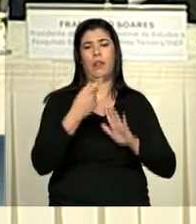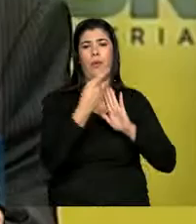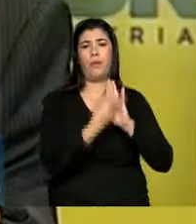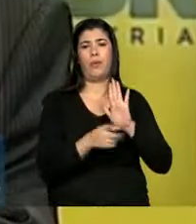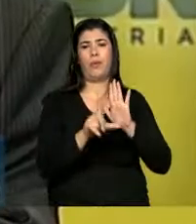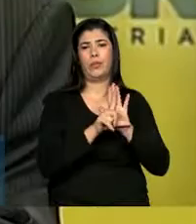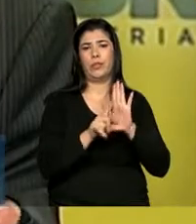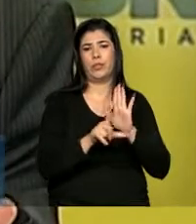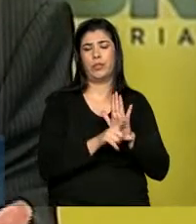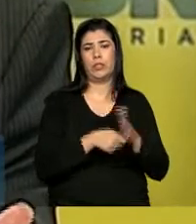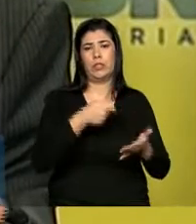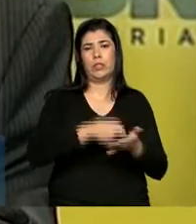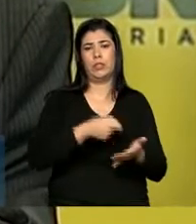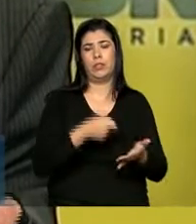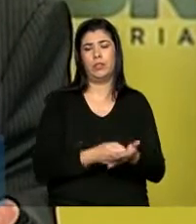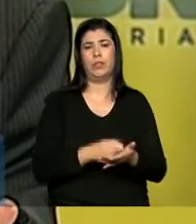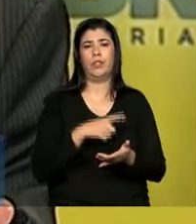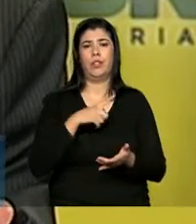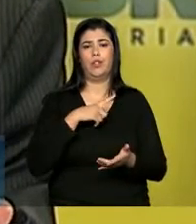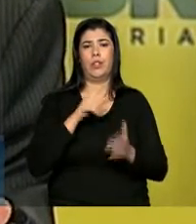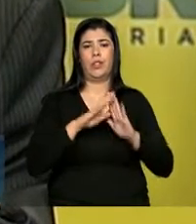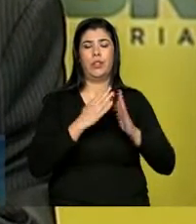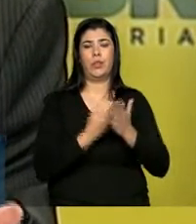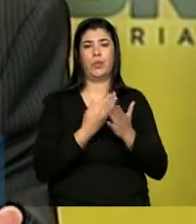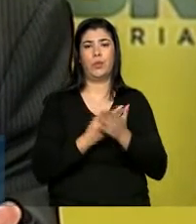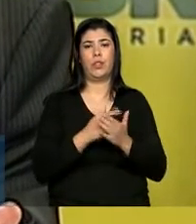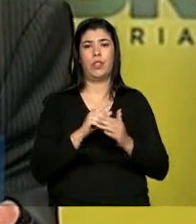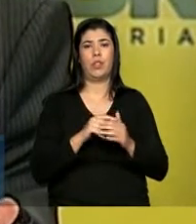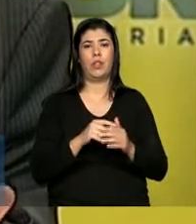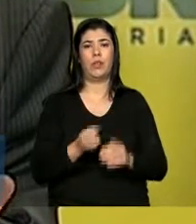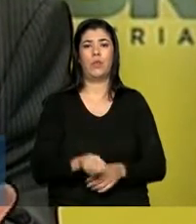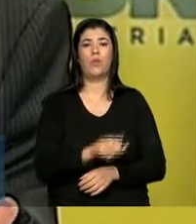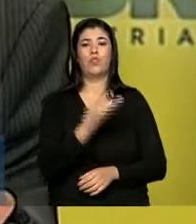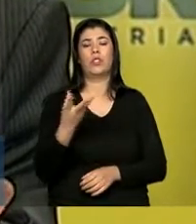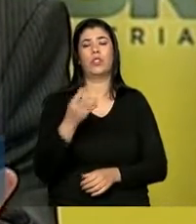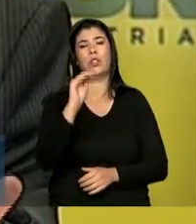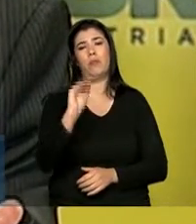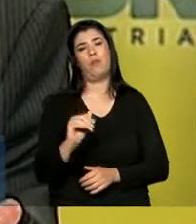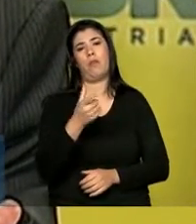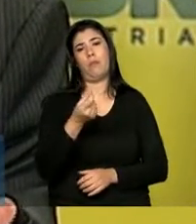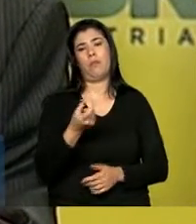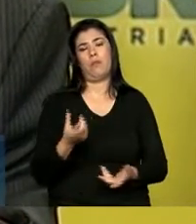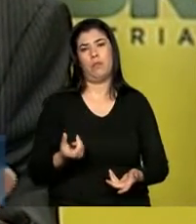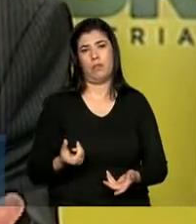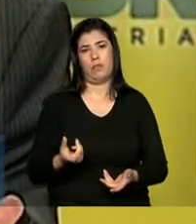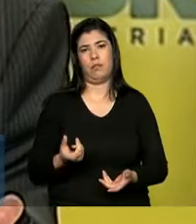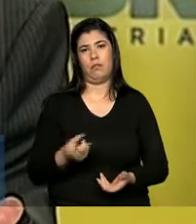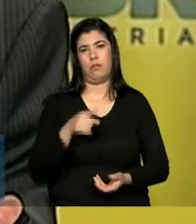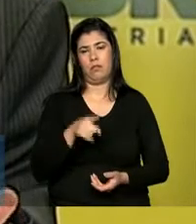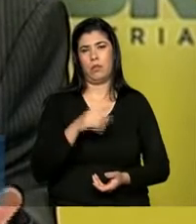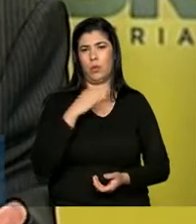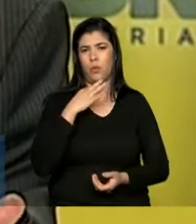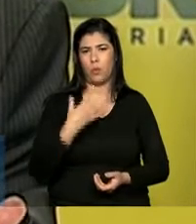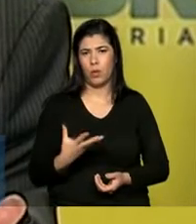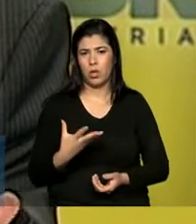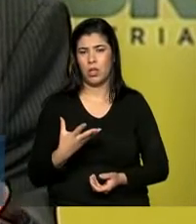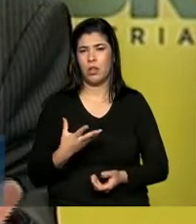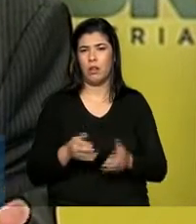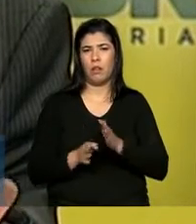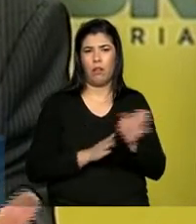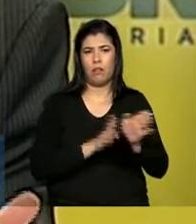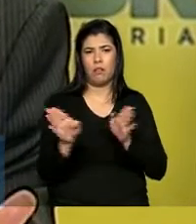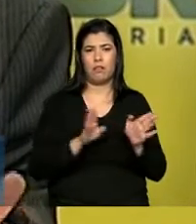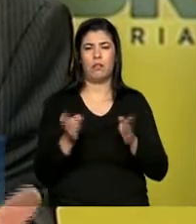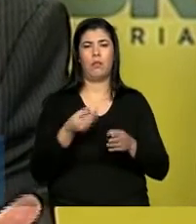tenha um mínimo de alunos maior do que esse. Não faz sentido. O que nós podemos é dizer, isso deforma ou orienta a